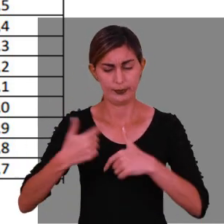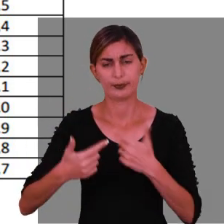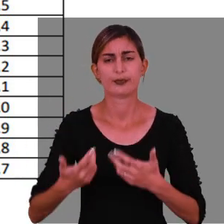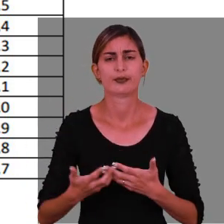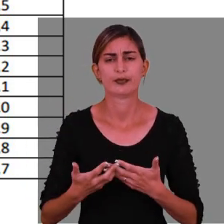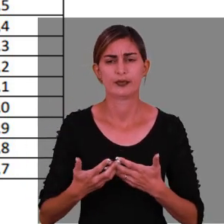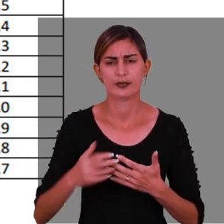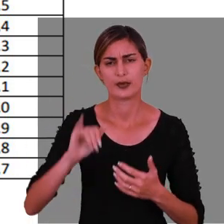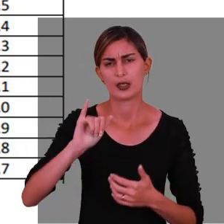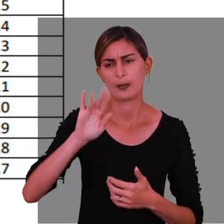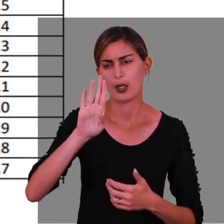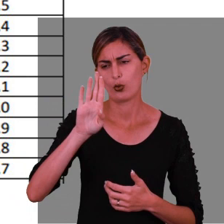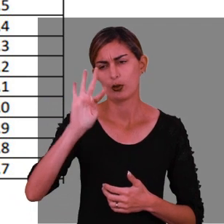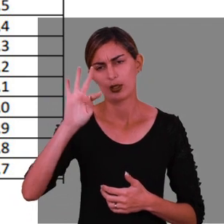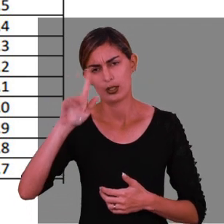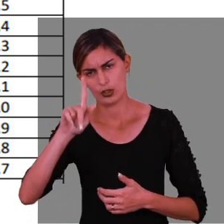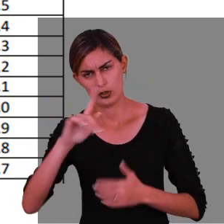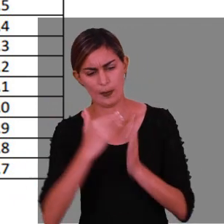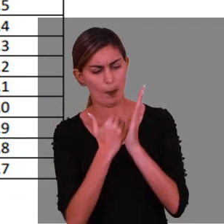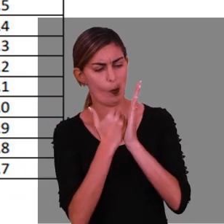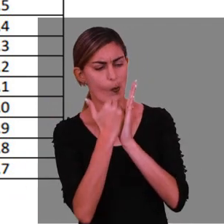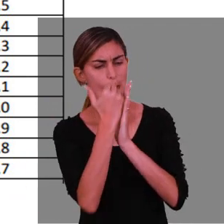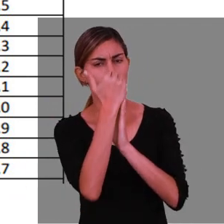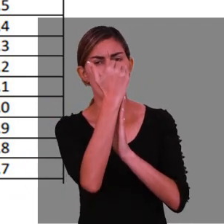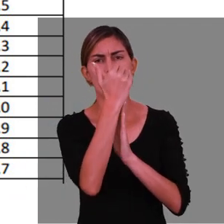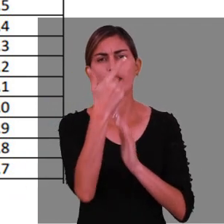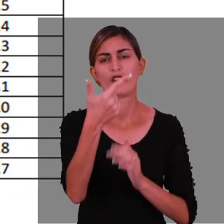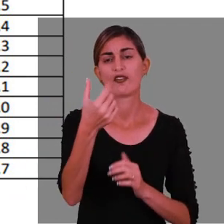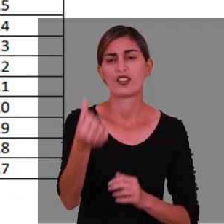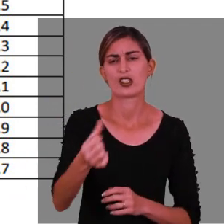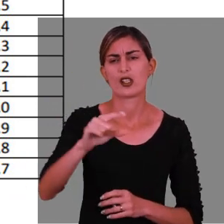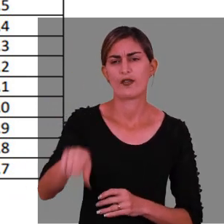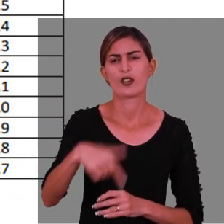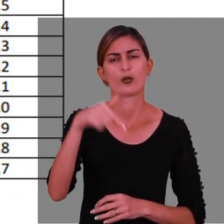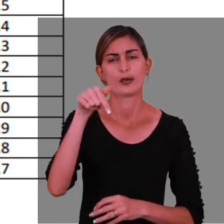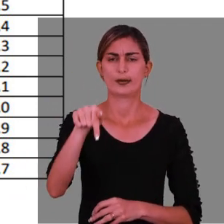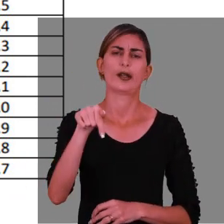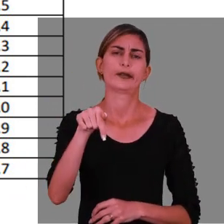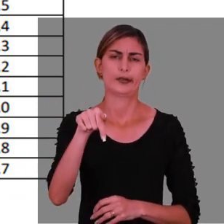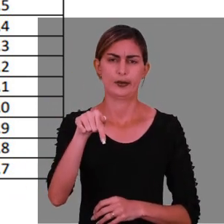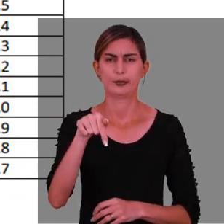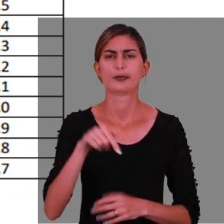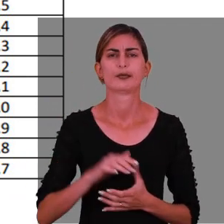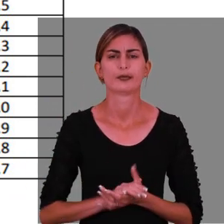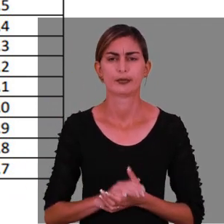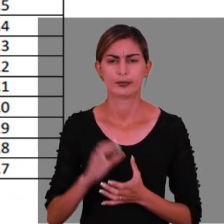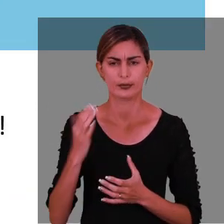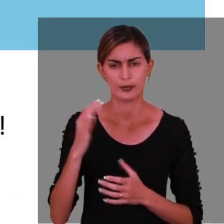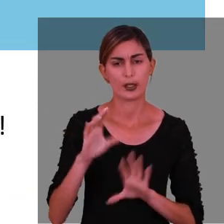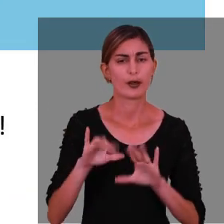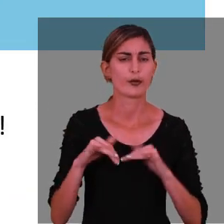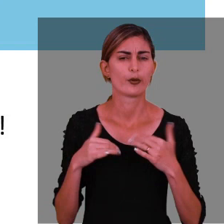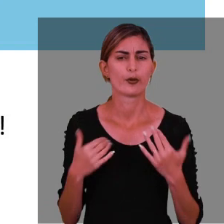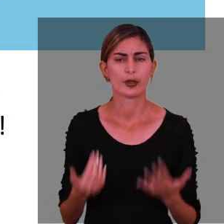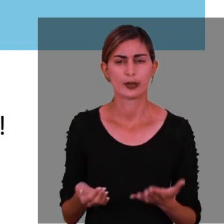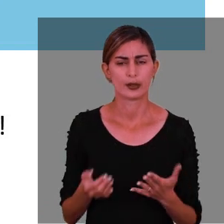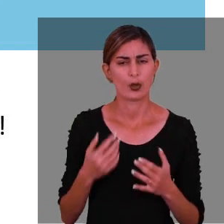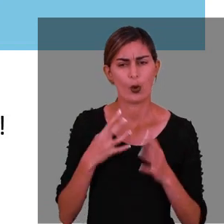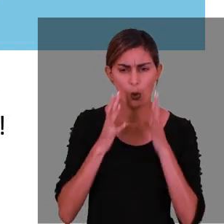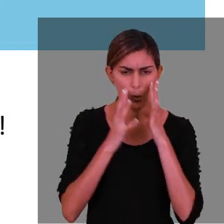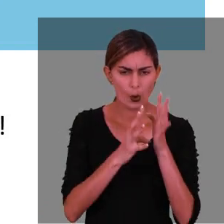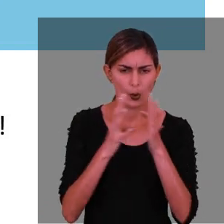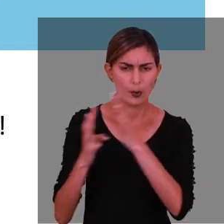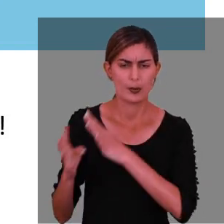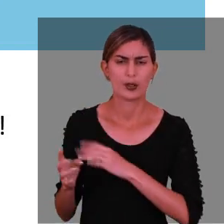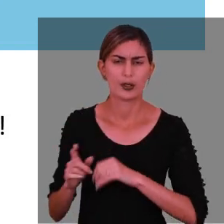este valor, o IBUTG máximo permitido é de 26,7 graus Celsius. Então, conforme